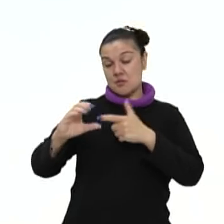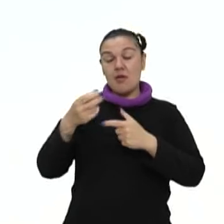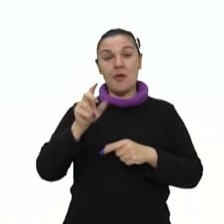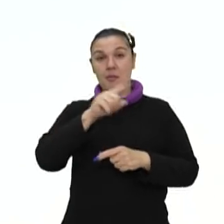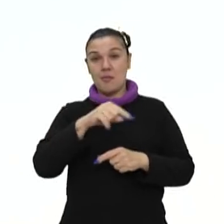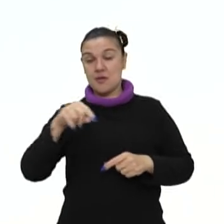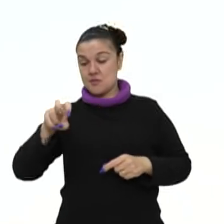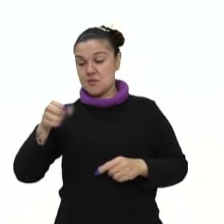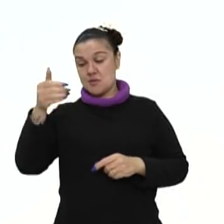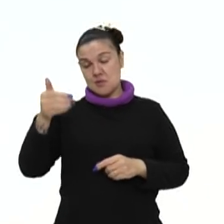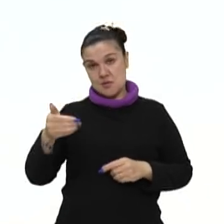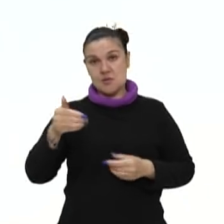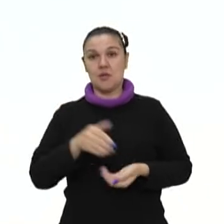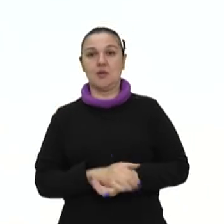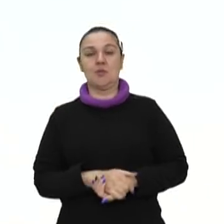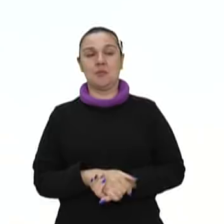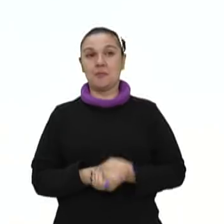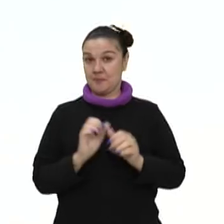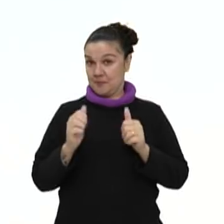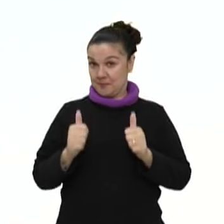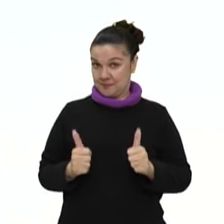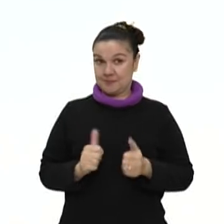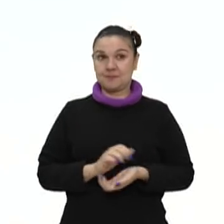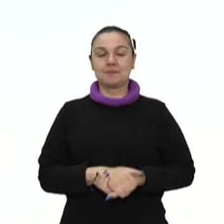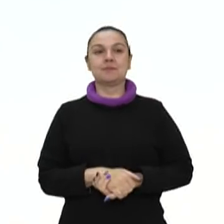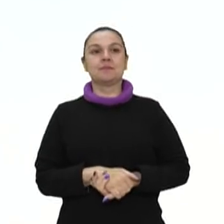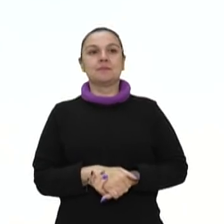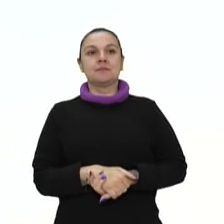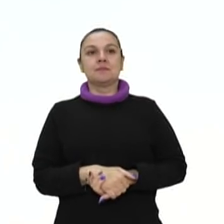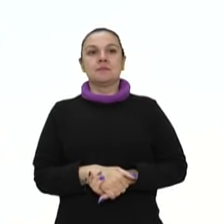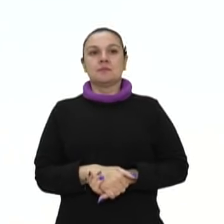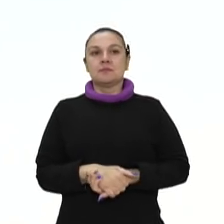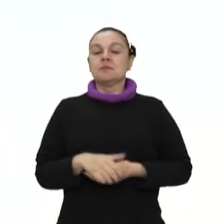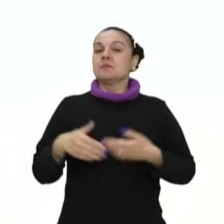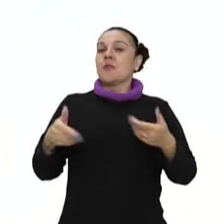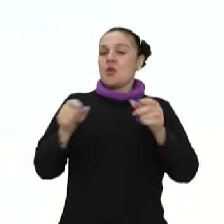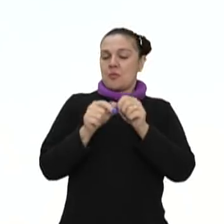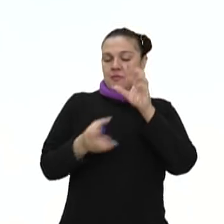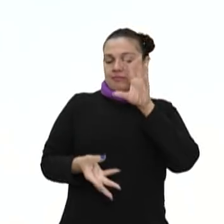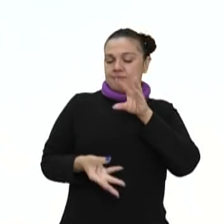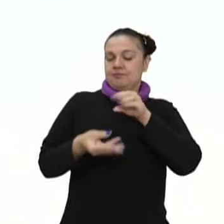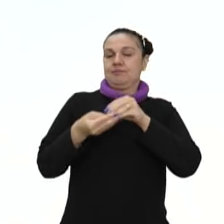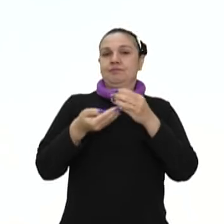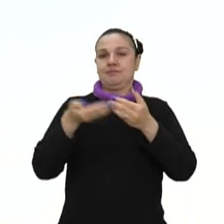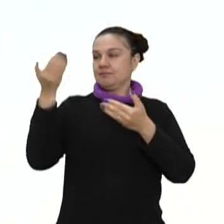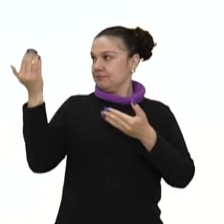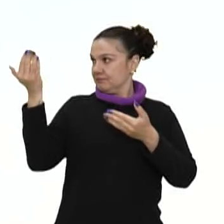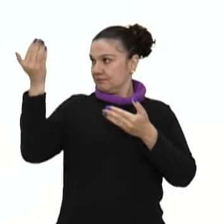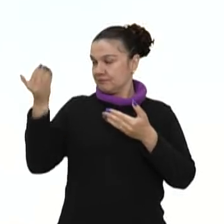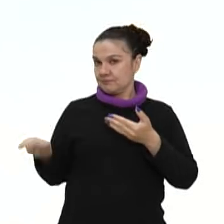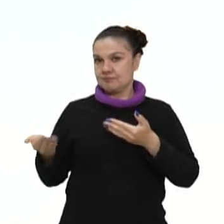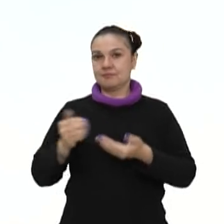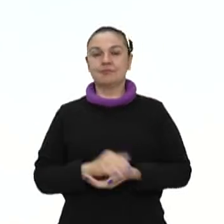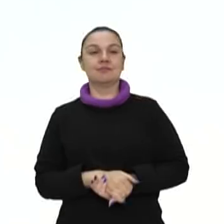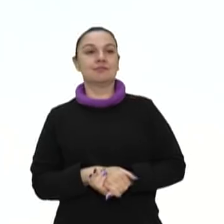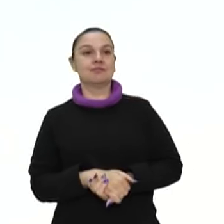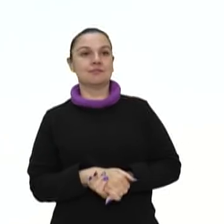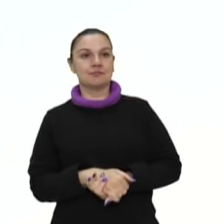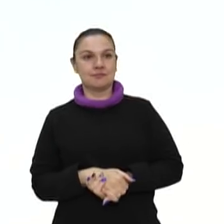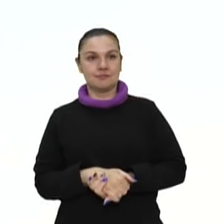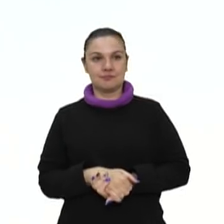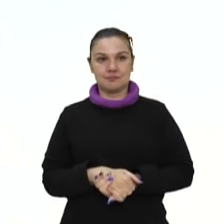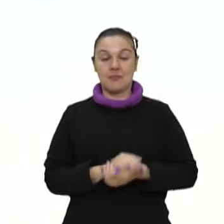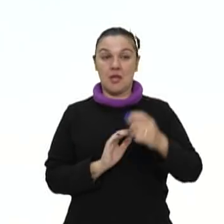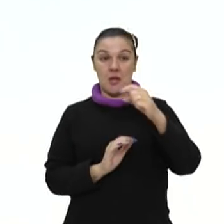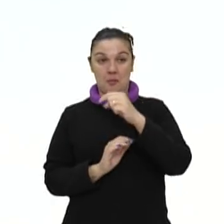vale menos 4 e o C vale menos 5, ok? E como faz a soma? A soma, como eu já disse, é menos